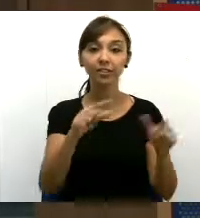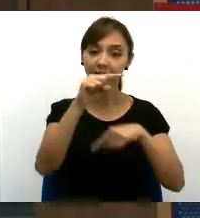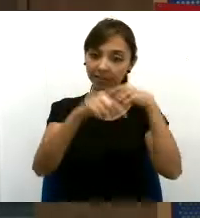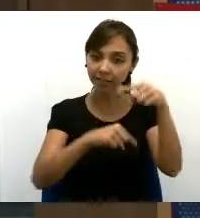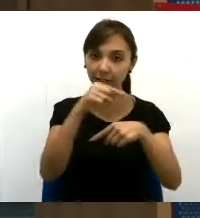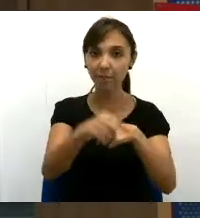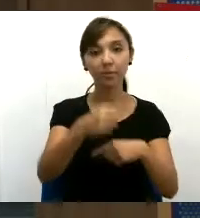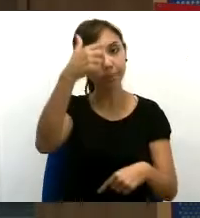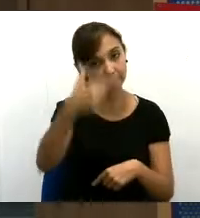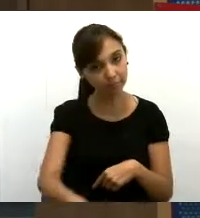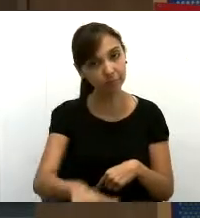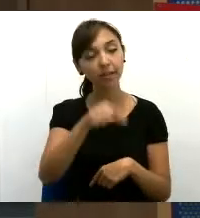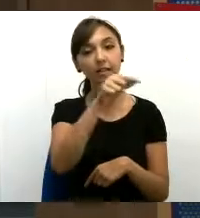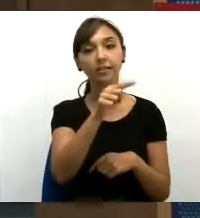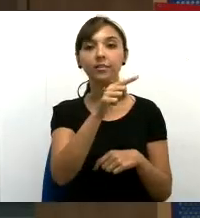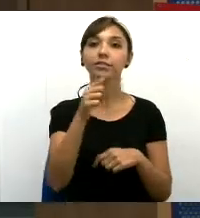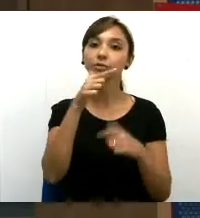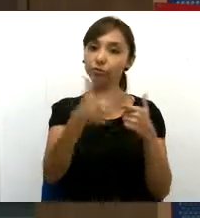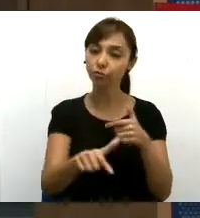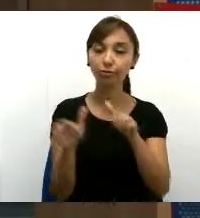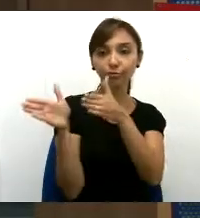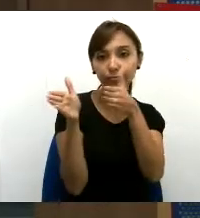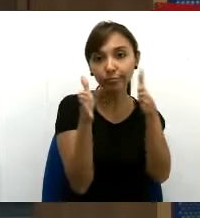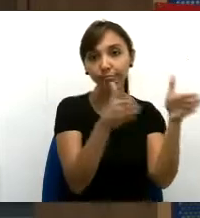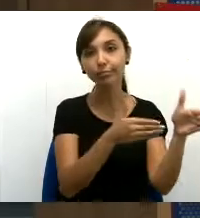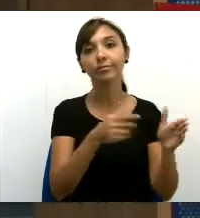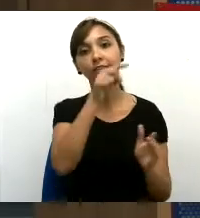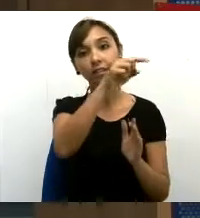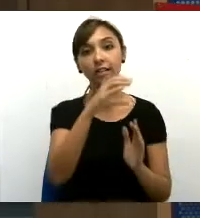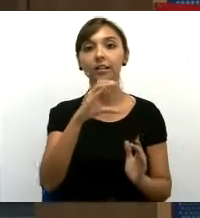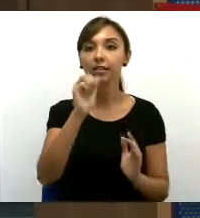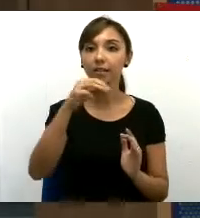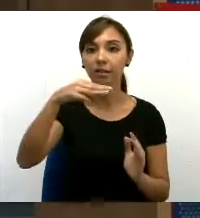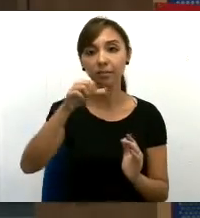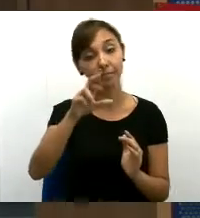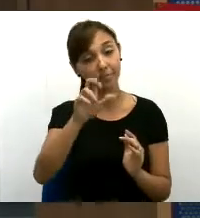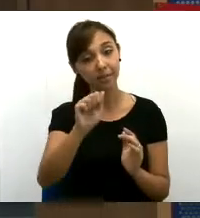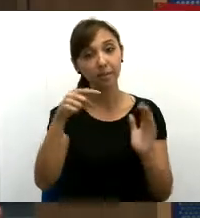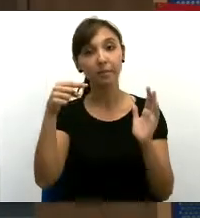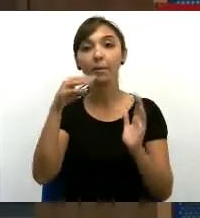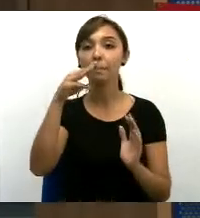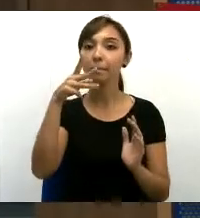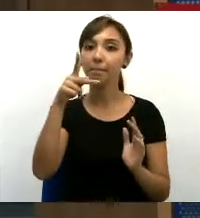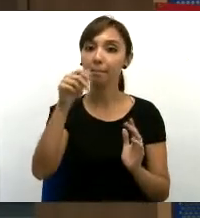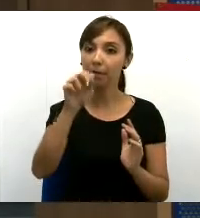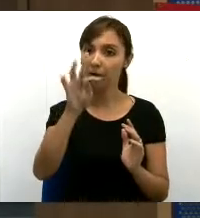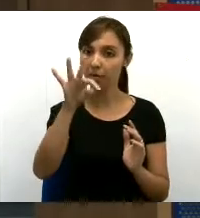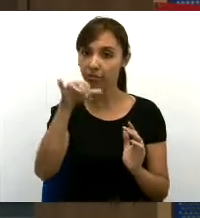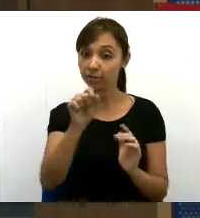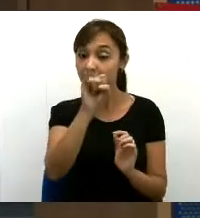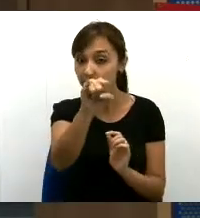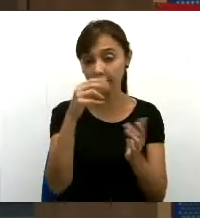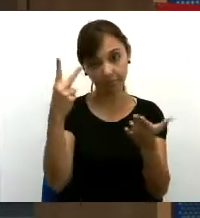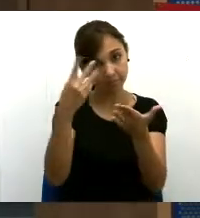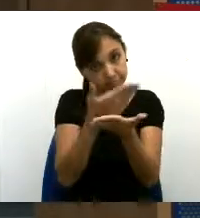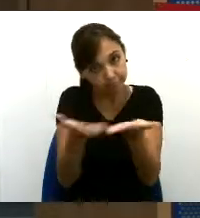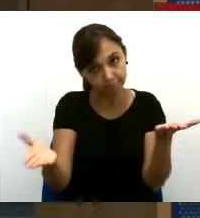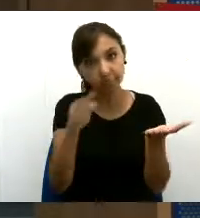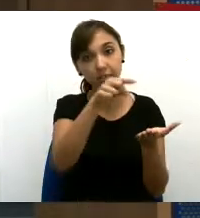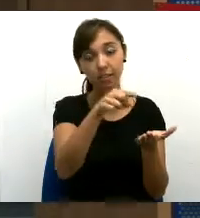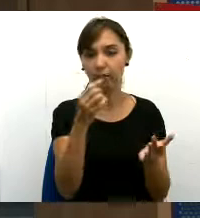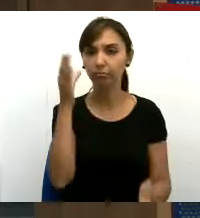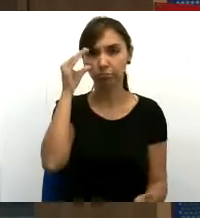depois mais uma vez a representação do Câmara em Pauta sobre autismo. Então você que perdeu alguma coisa do Câmara em Pauta, um programa